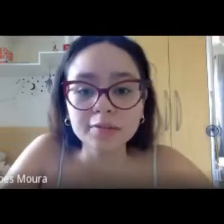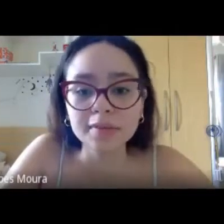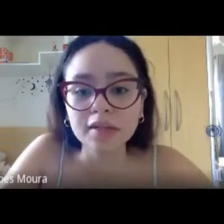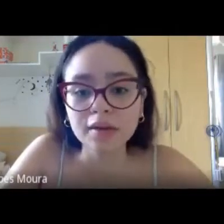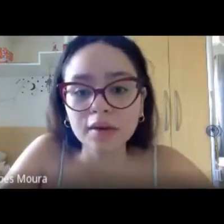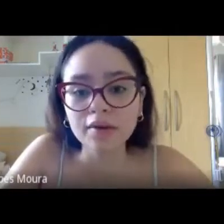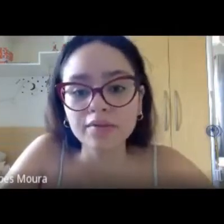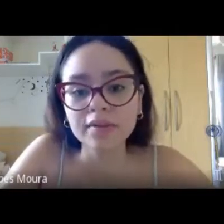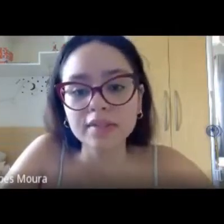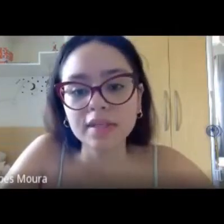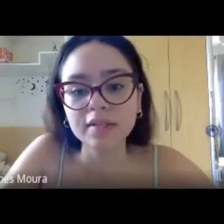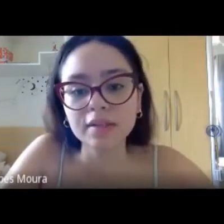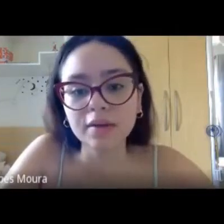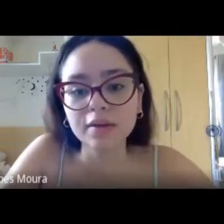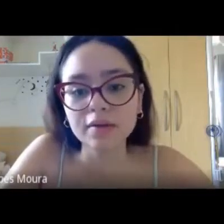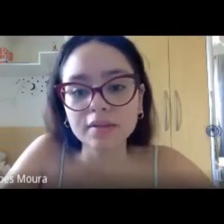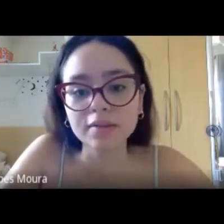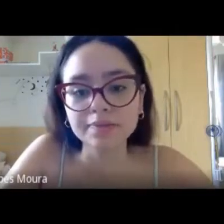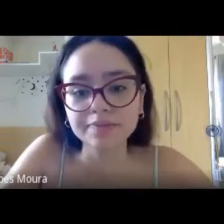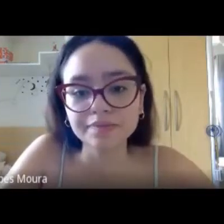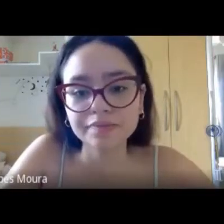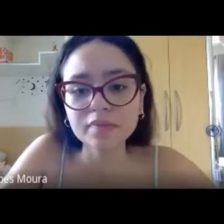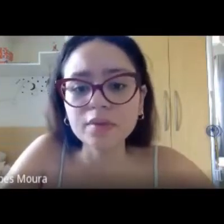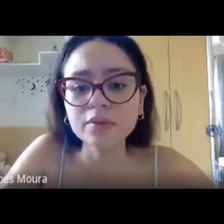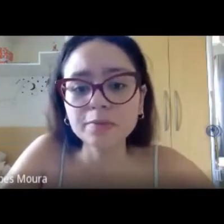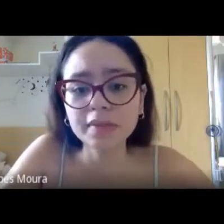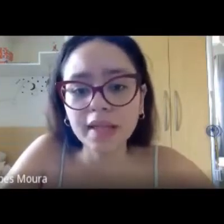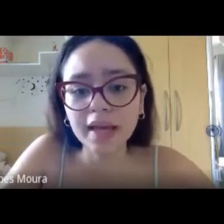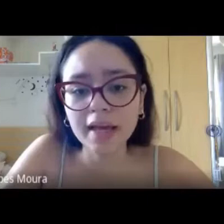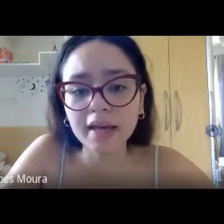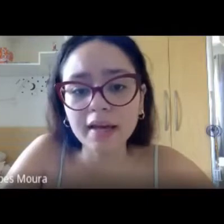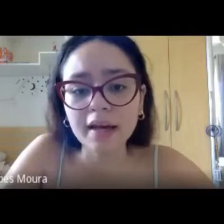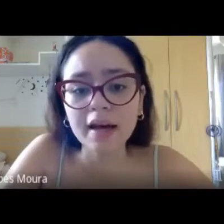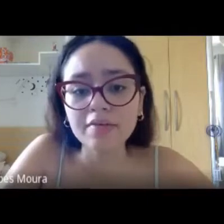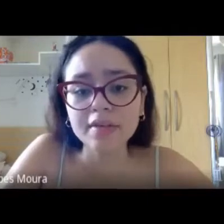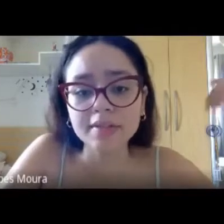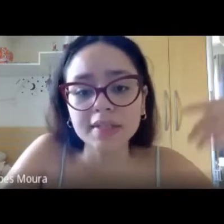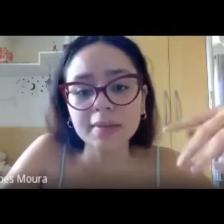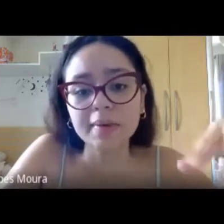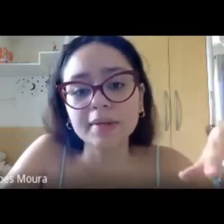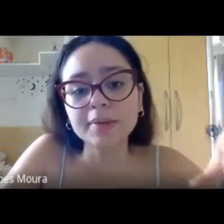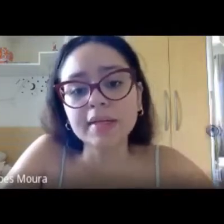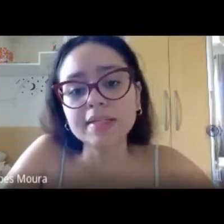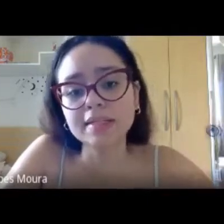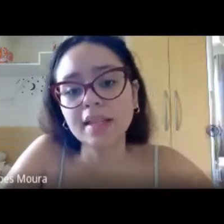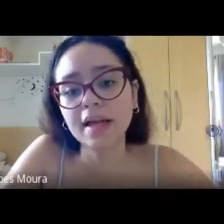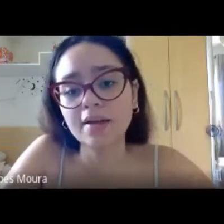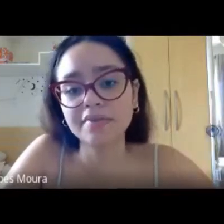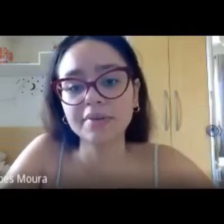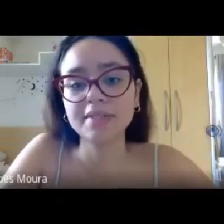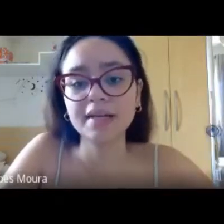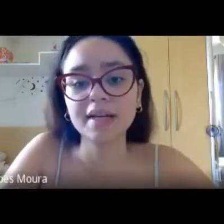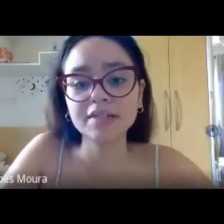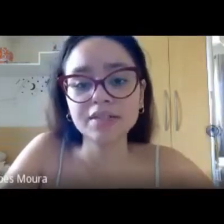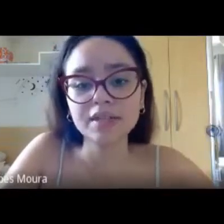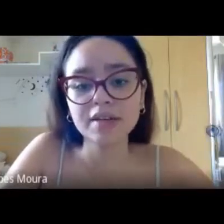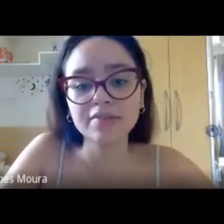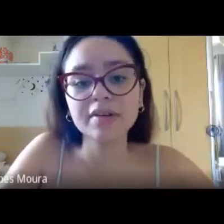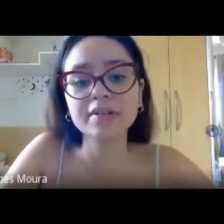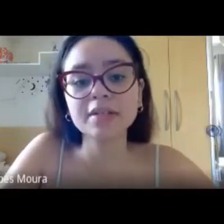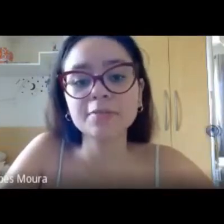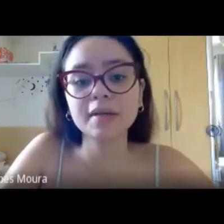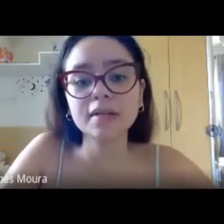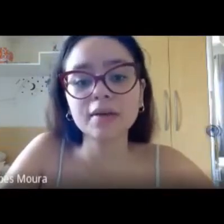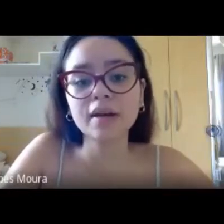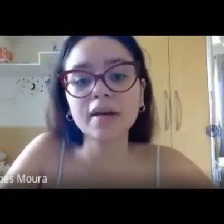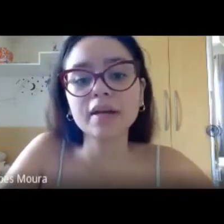padrão respiratório, ver se tem tosse ou dispneia, aferição da temperatura axilar, frequência cardíaca,